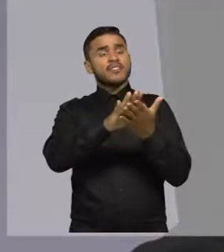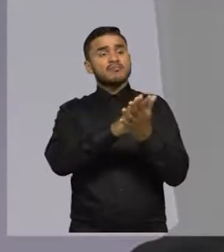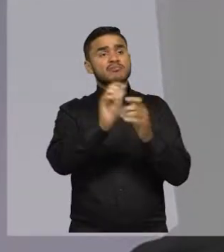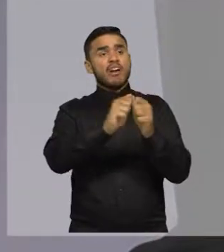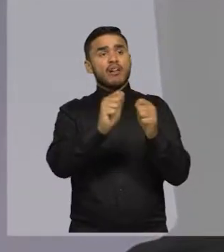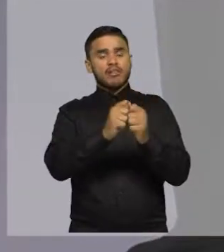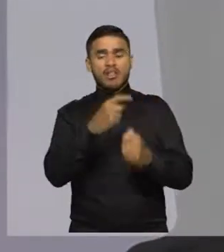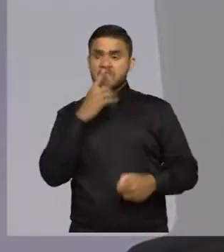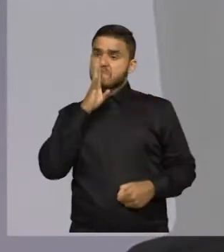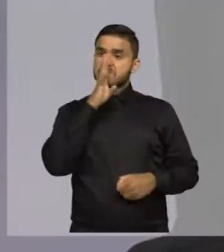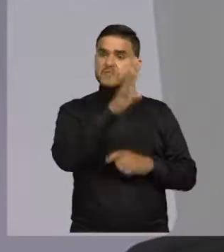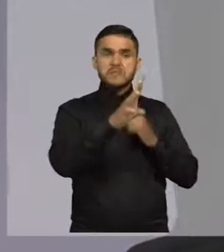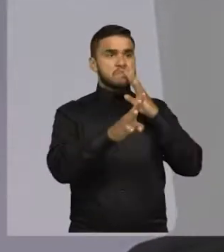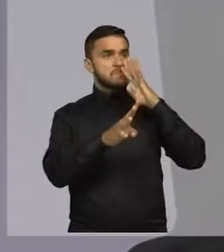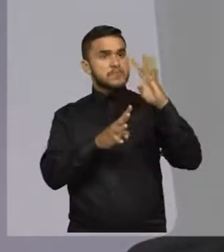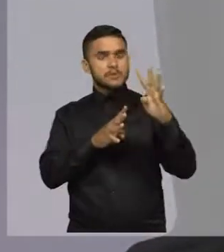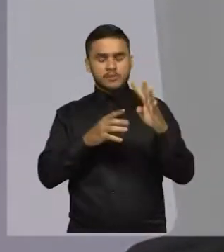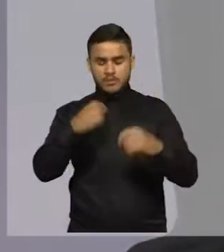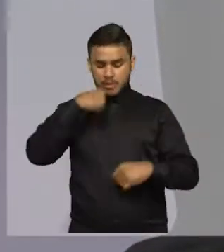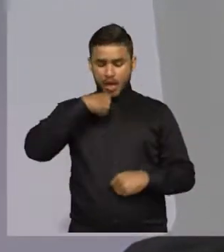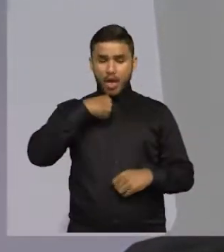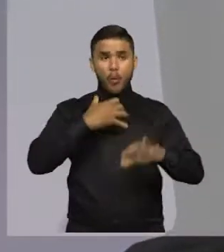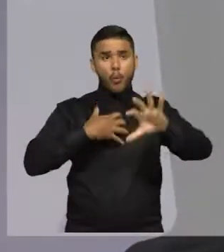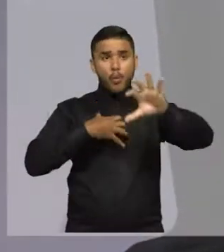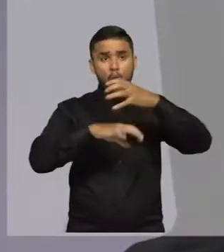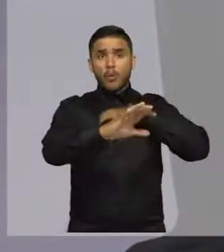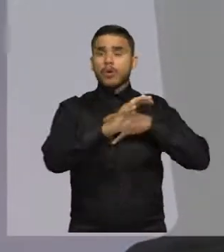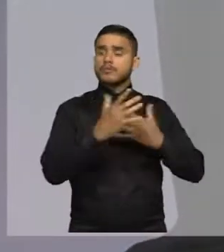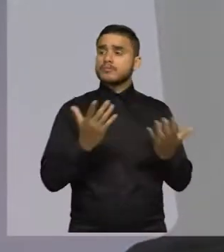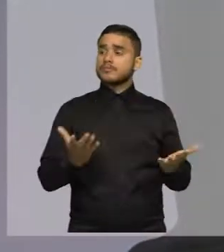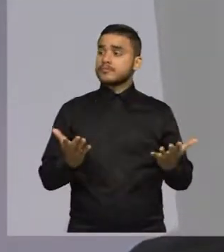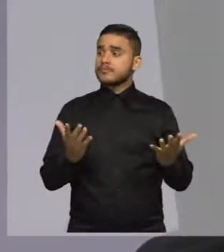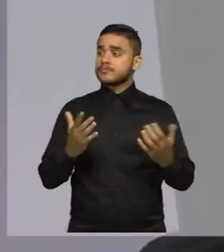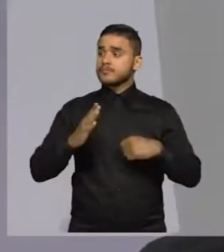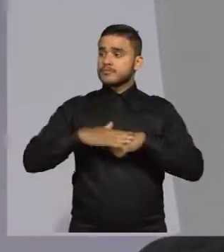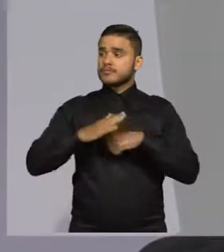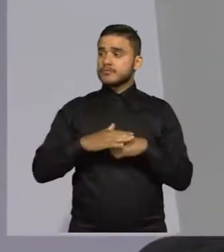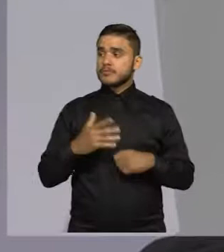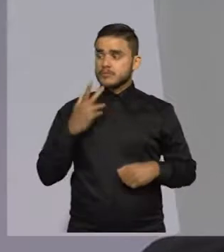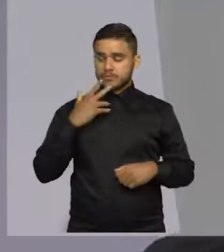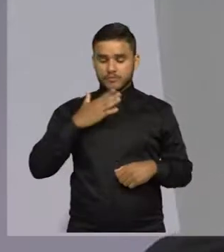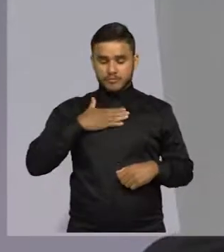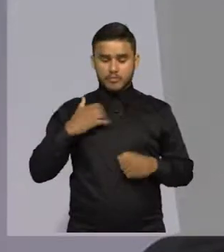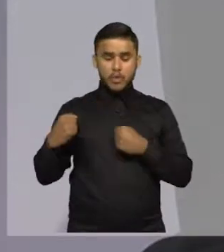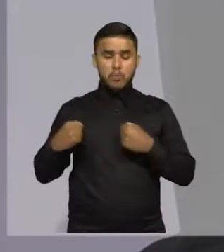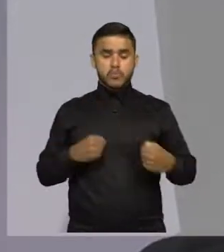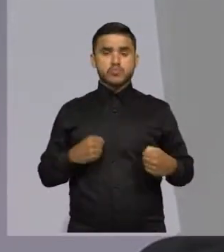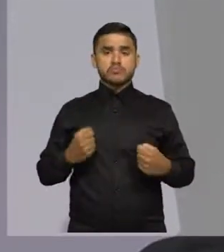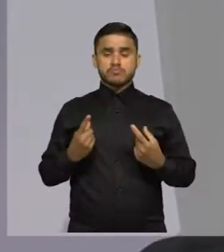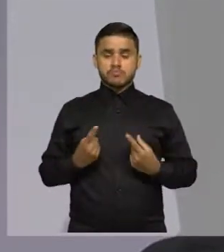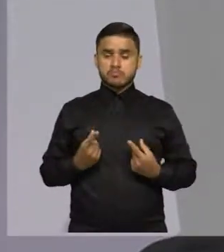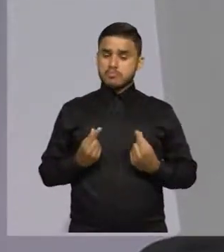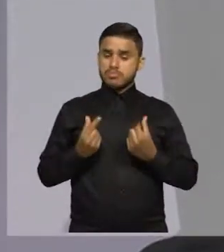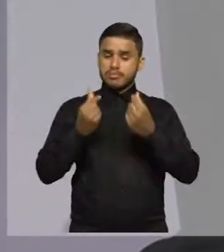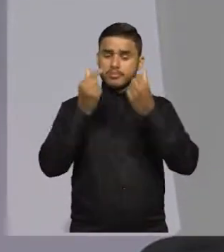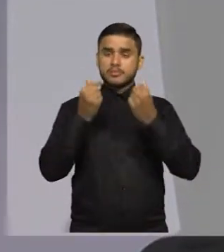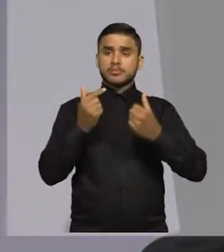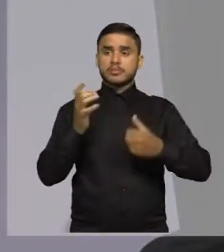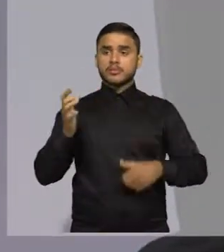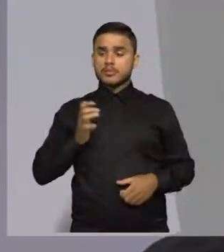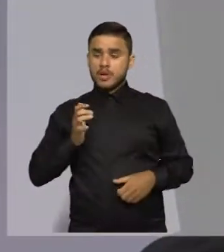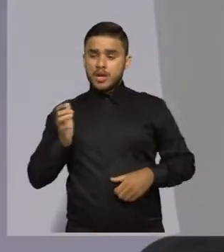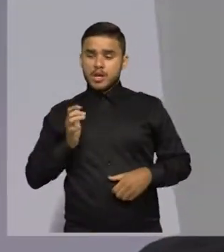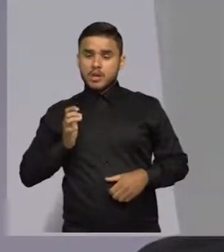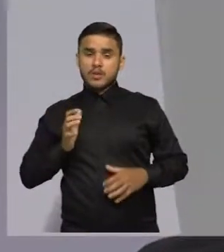nada. Até porque eu acho que o problema central no Brasil é a supremacia do poder econômico,